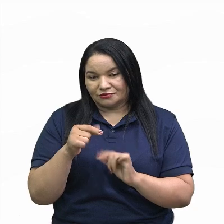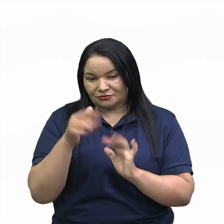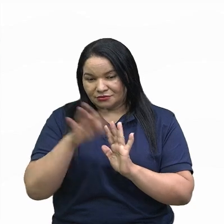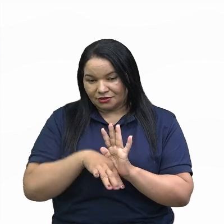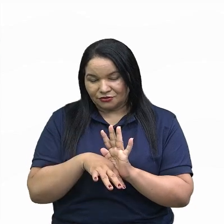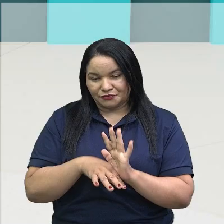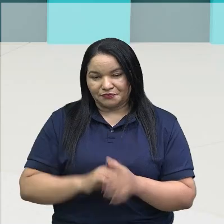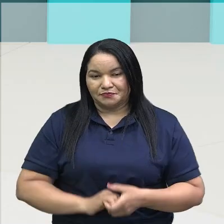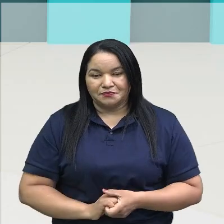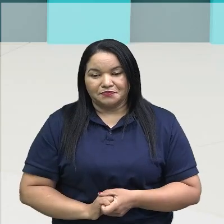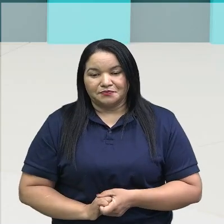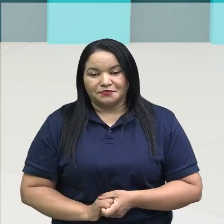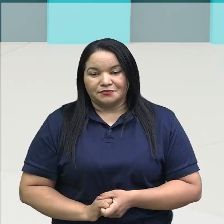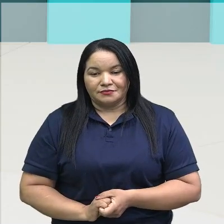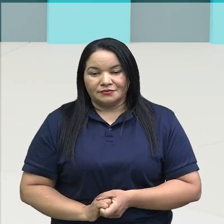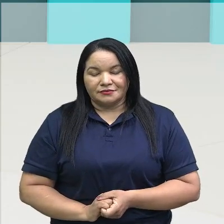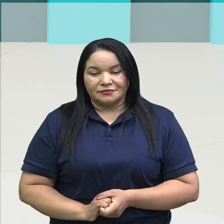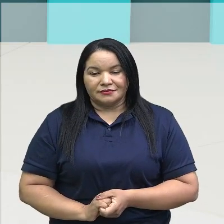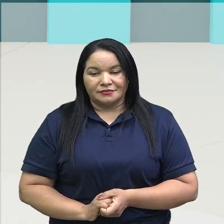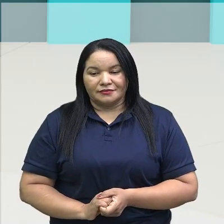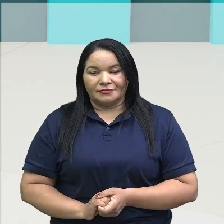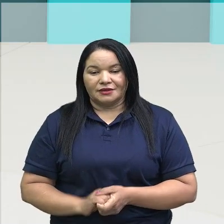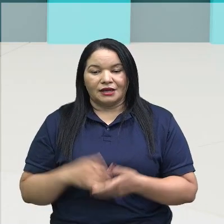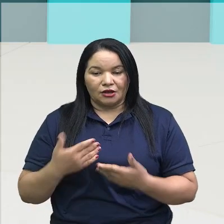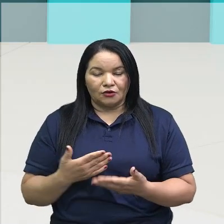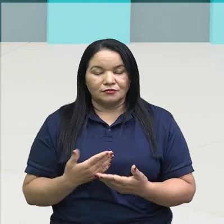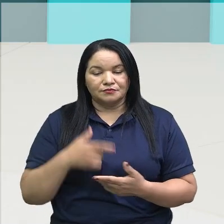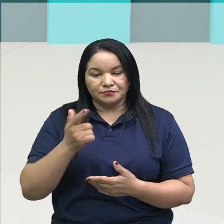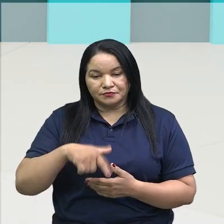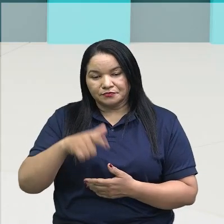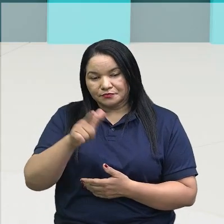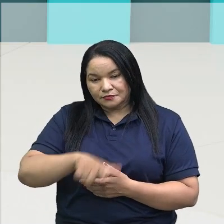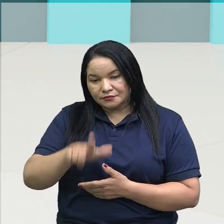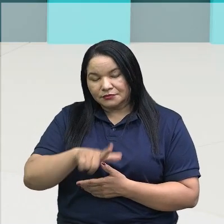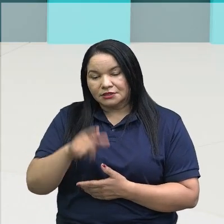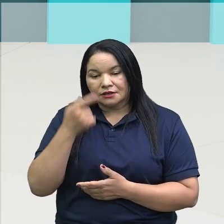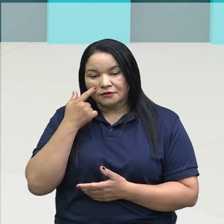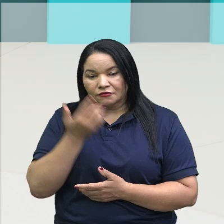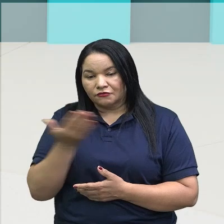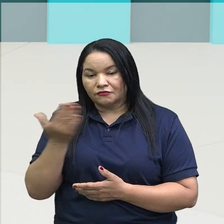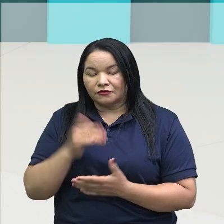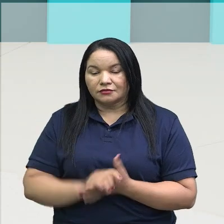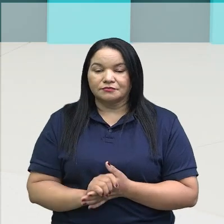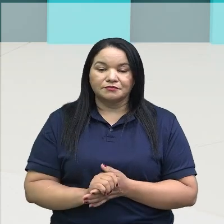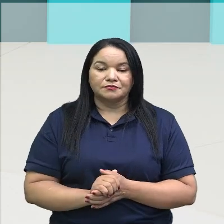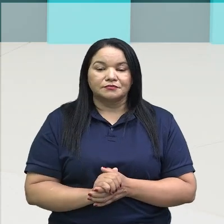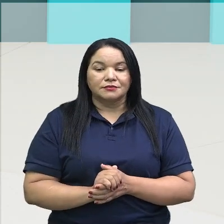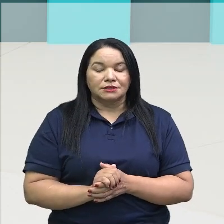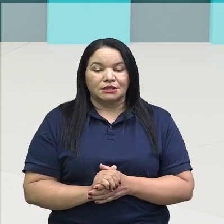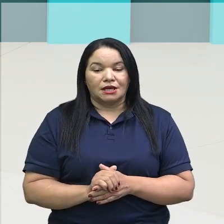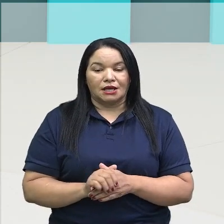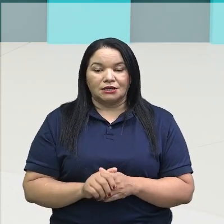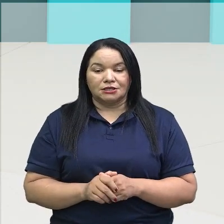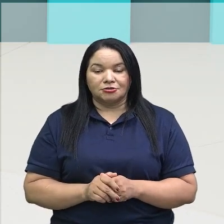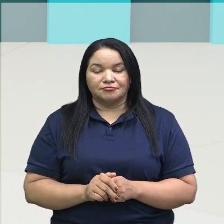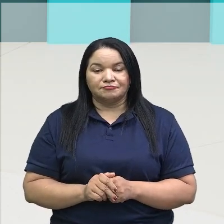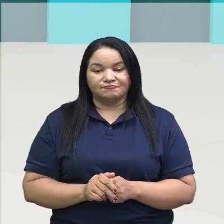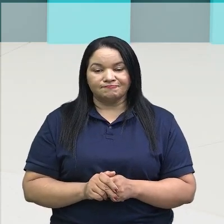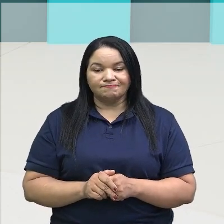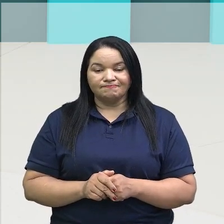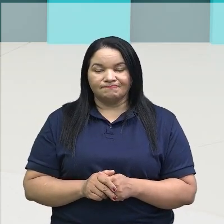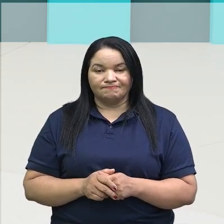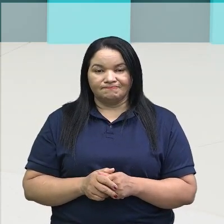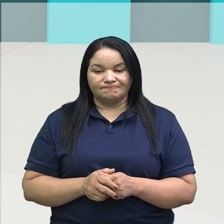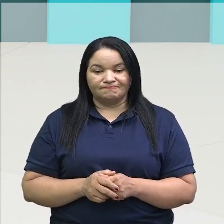texto. Ok? Agora, trazendo um pouco para a literatura, nós temos aqui o Sermão de Santo Antônio, de Padre Antônio Vieira.